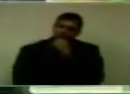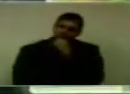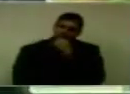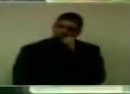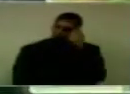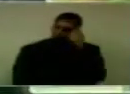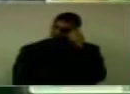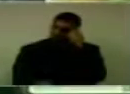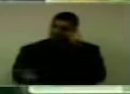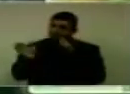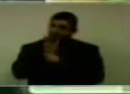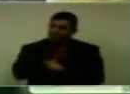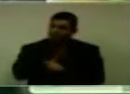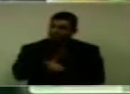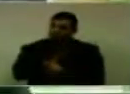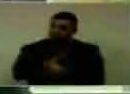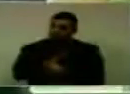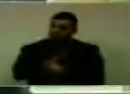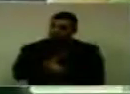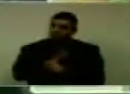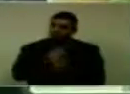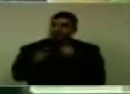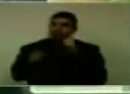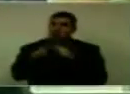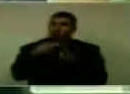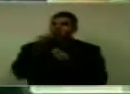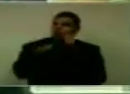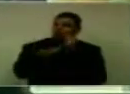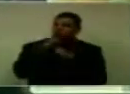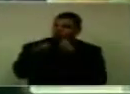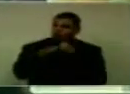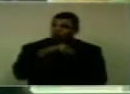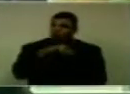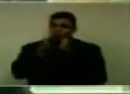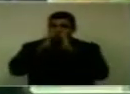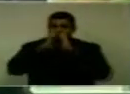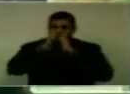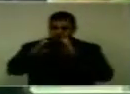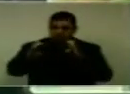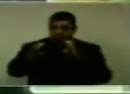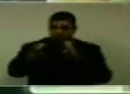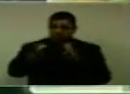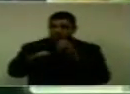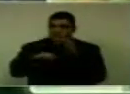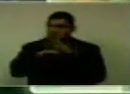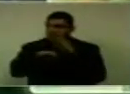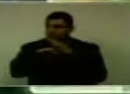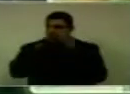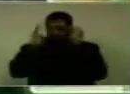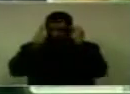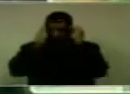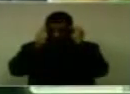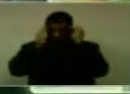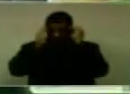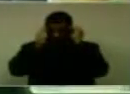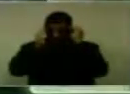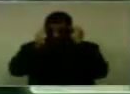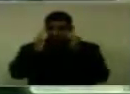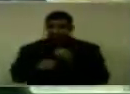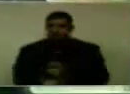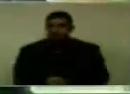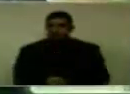fico a me perguntar é como o senador Eduardo Braga, que praticamente